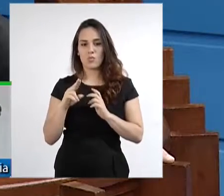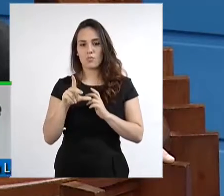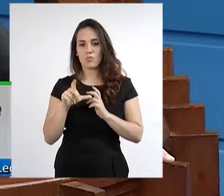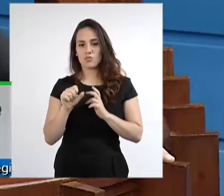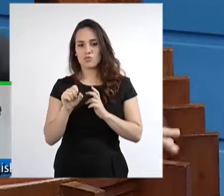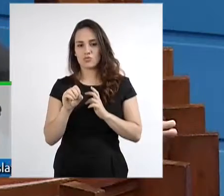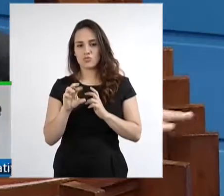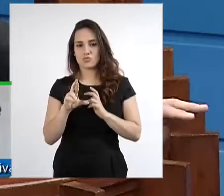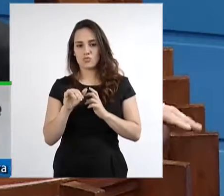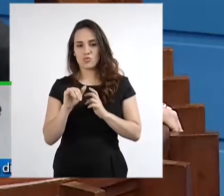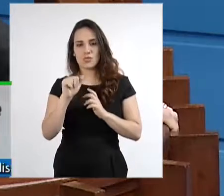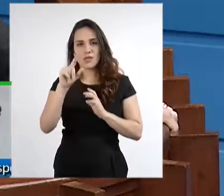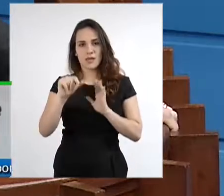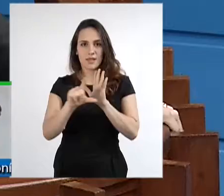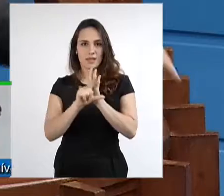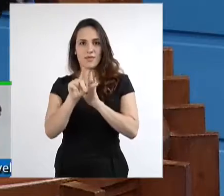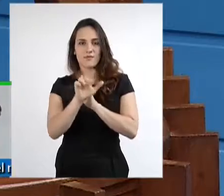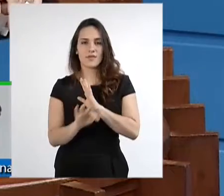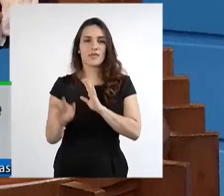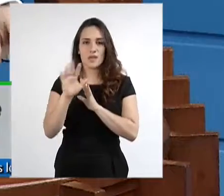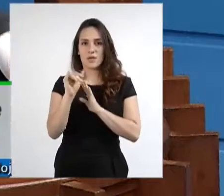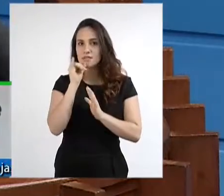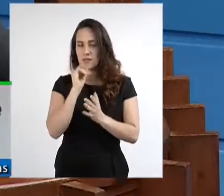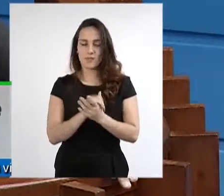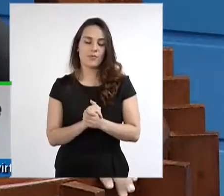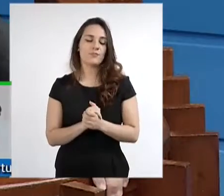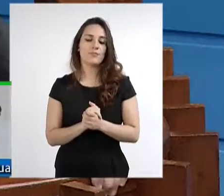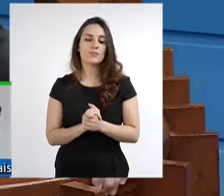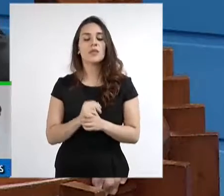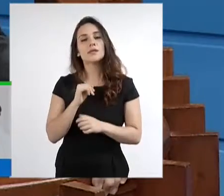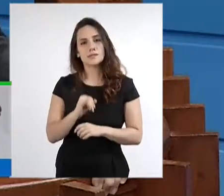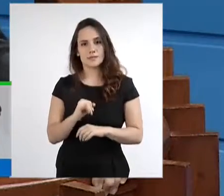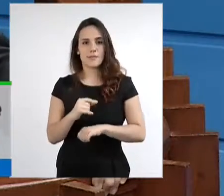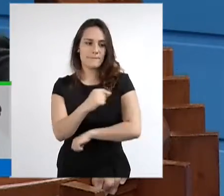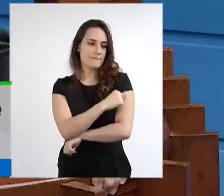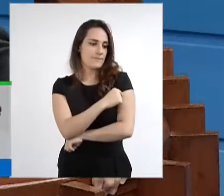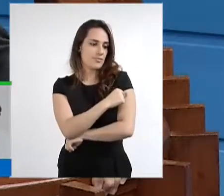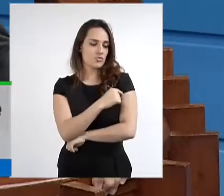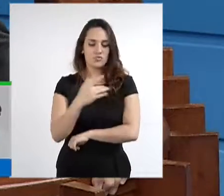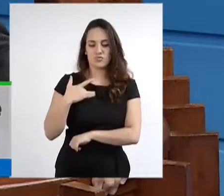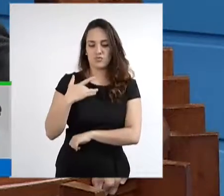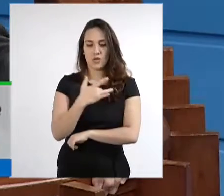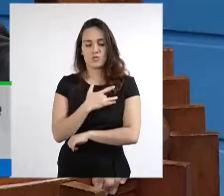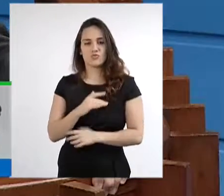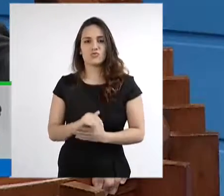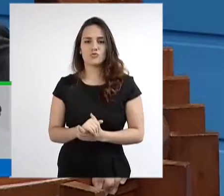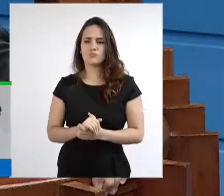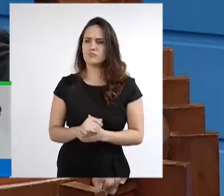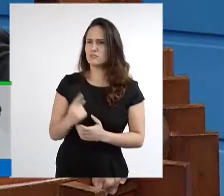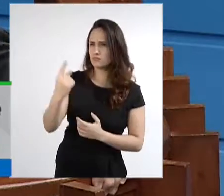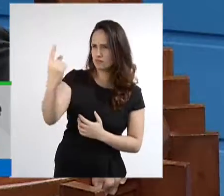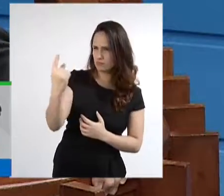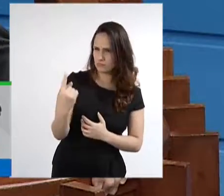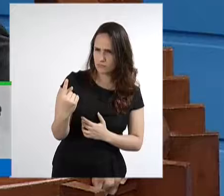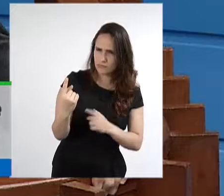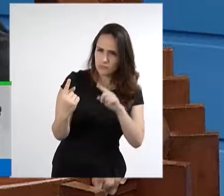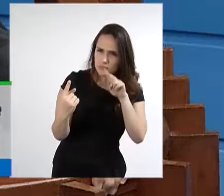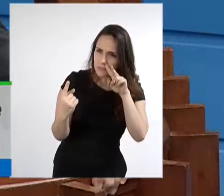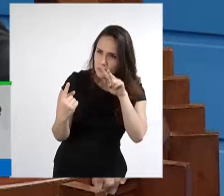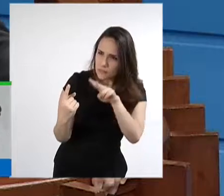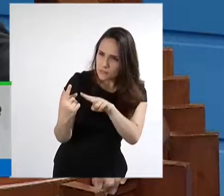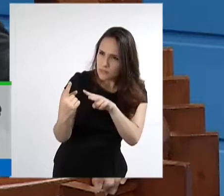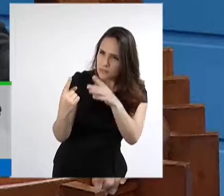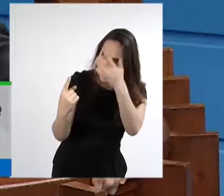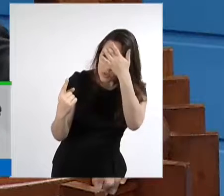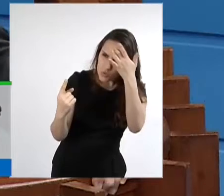e todos os postos de saúde, quando chega um idoso que está machucado e aquele